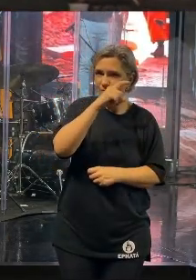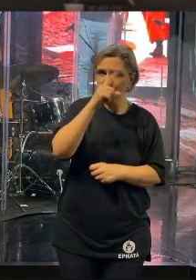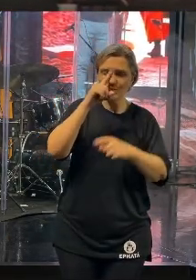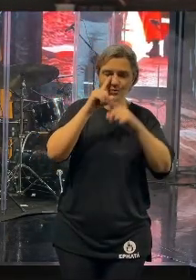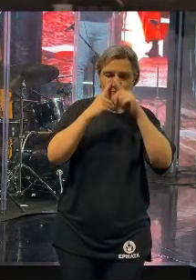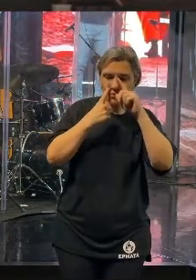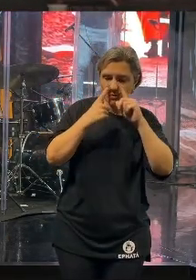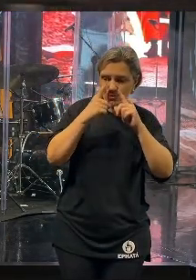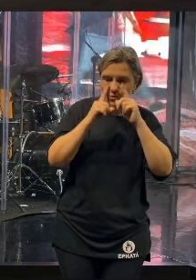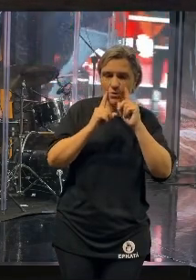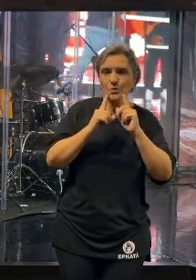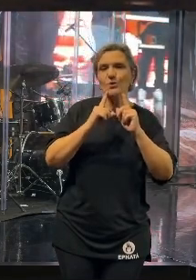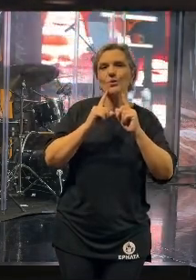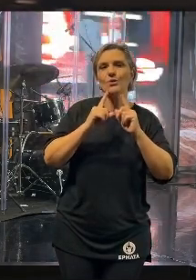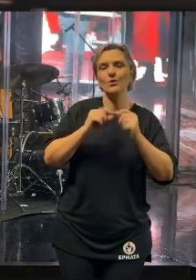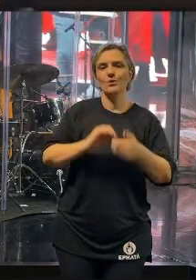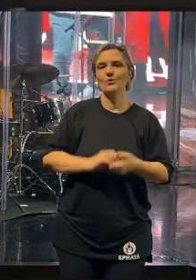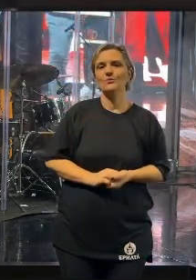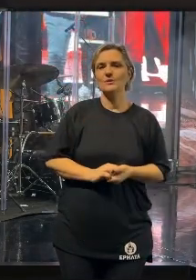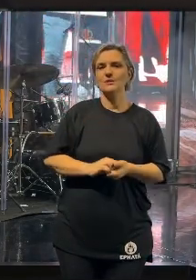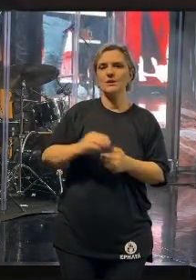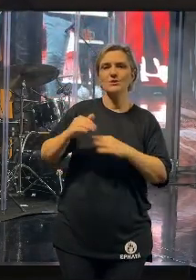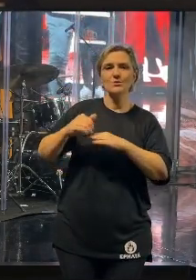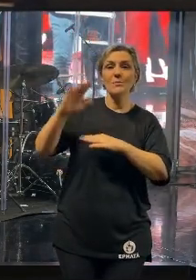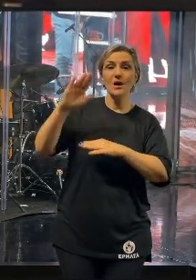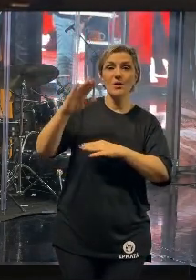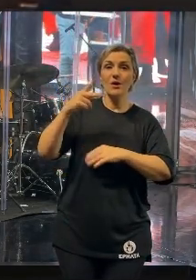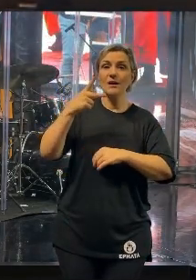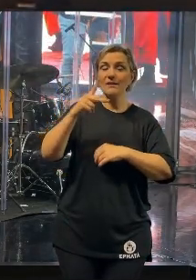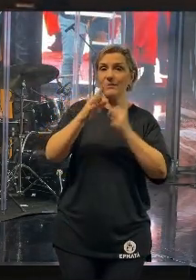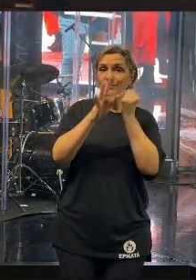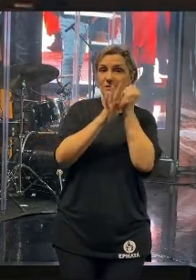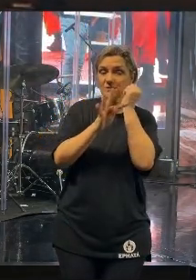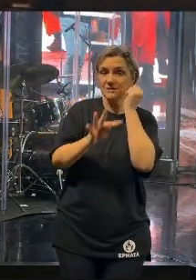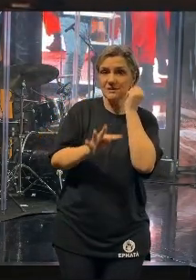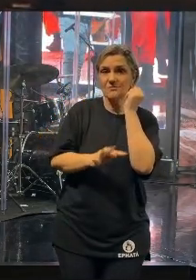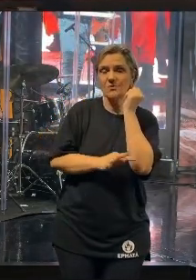das tuas lágrimas, o teu maior testemunho?